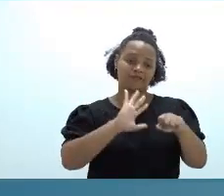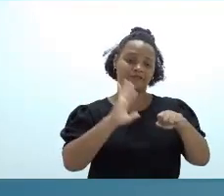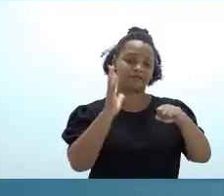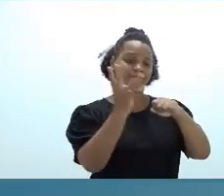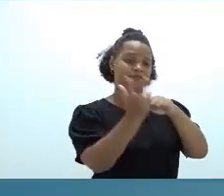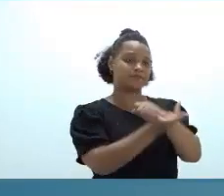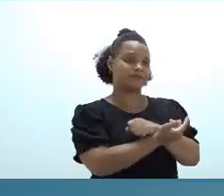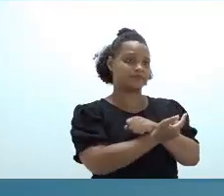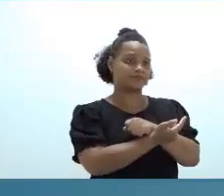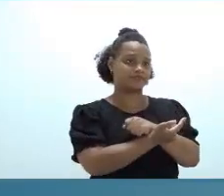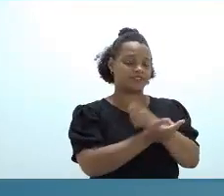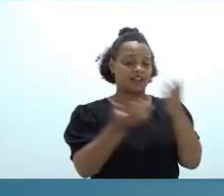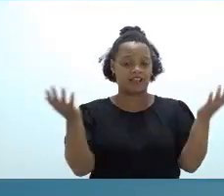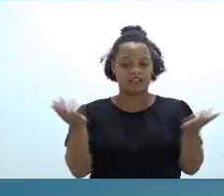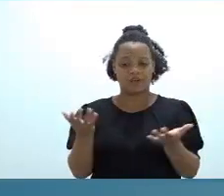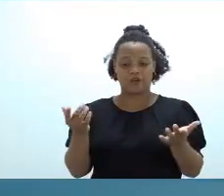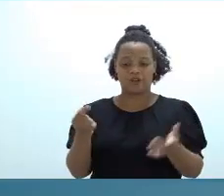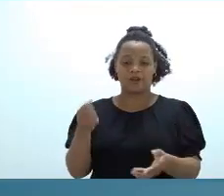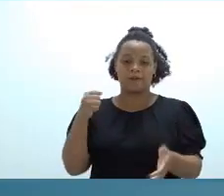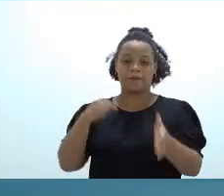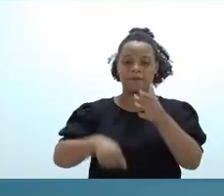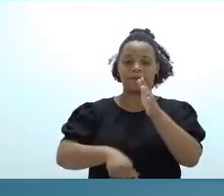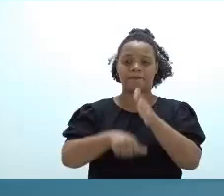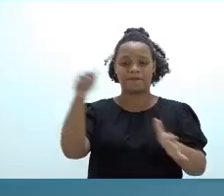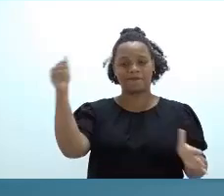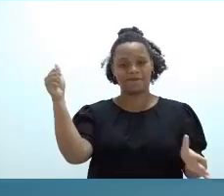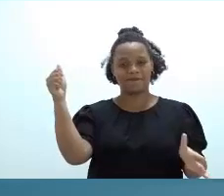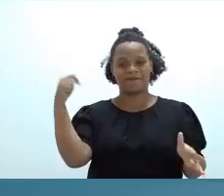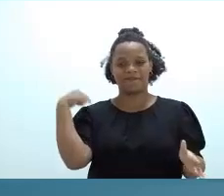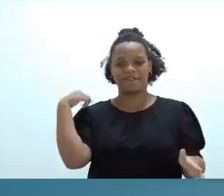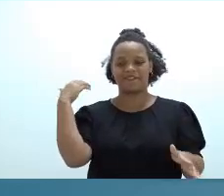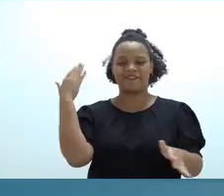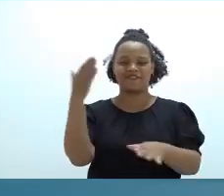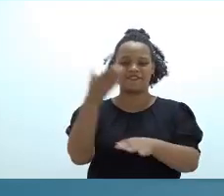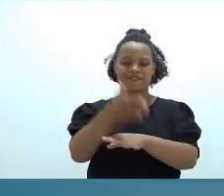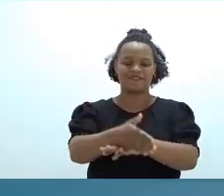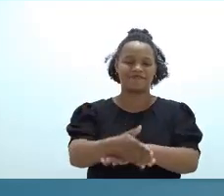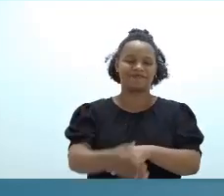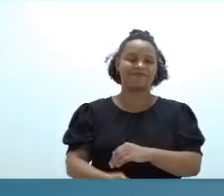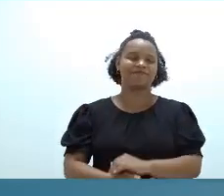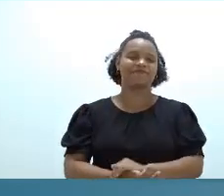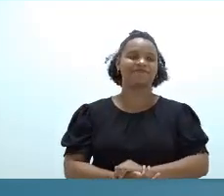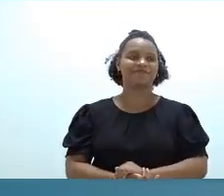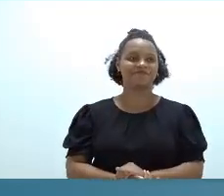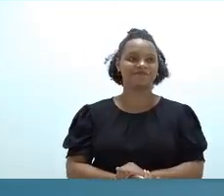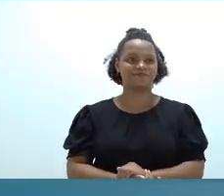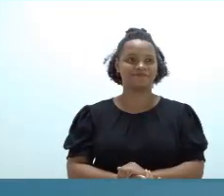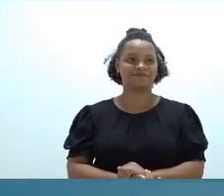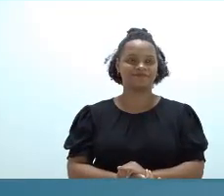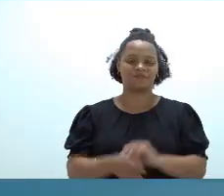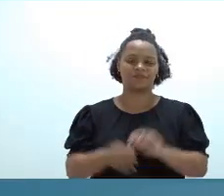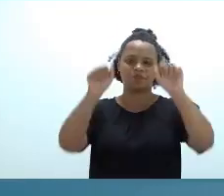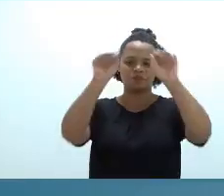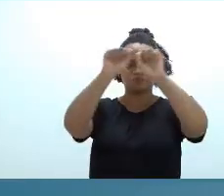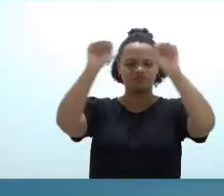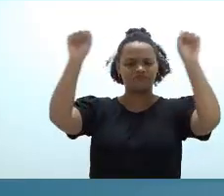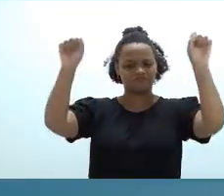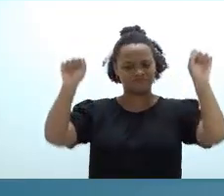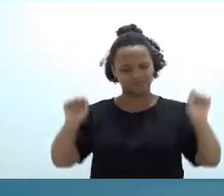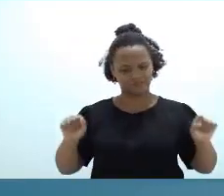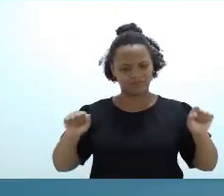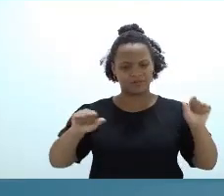é a nossa primeira defesa nesse tribunal. Que da PN é um tribunal totalmente modificado, hoje nós